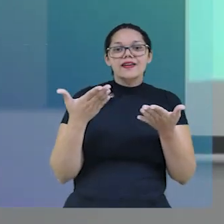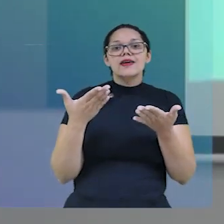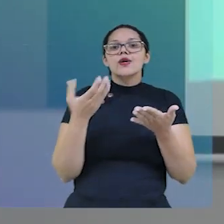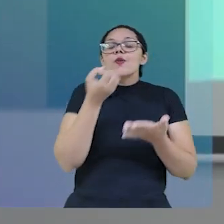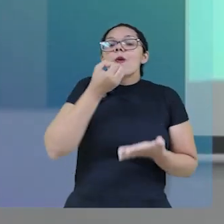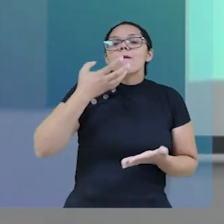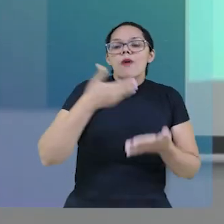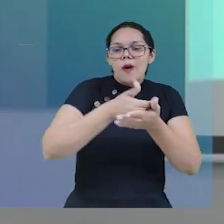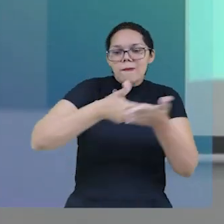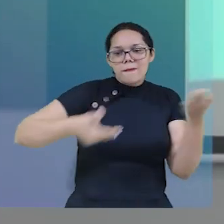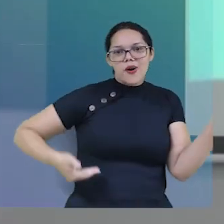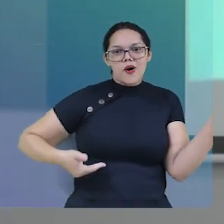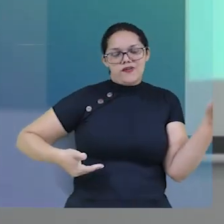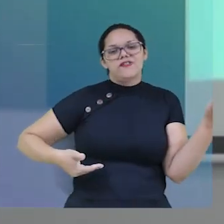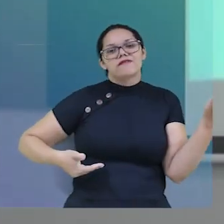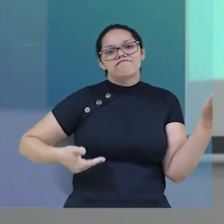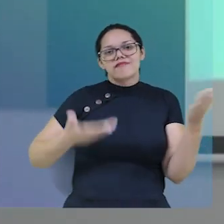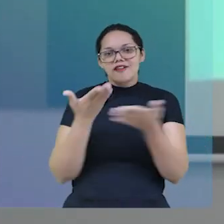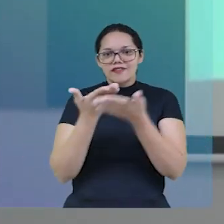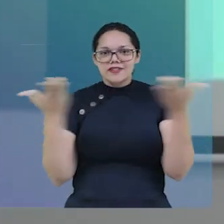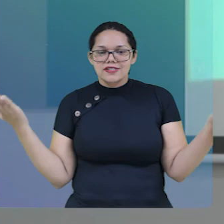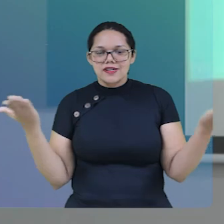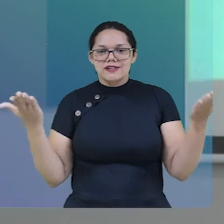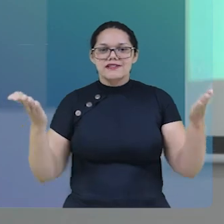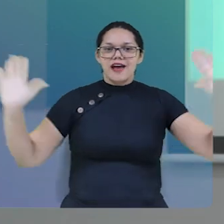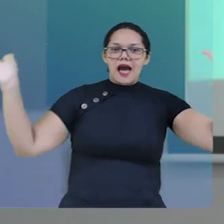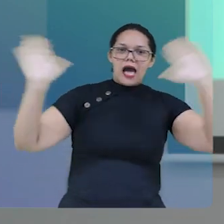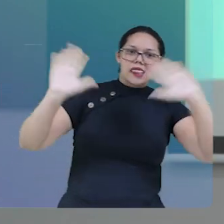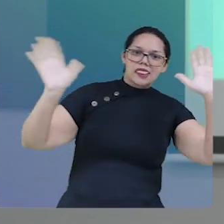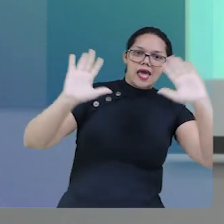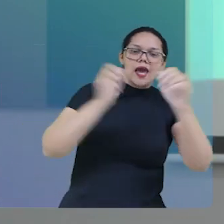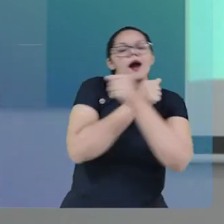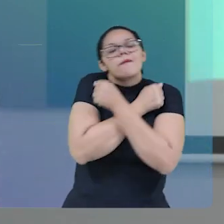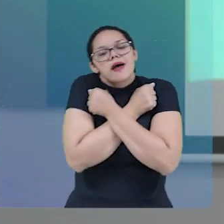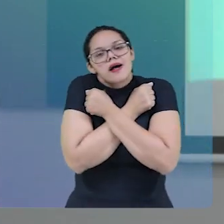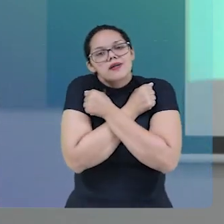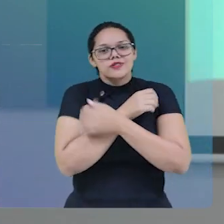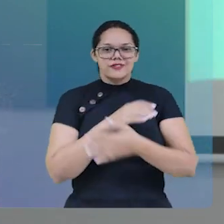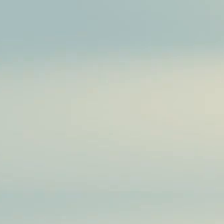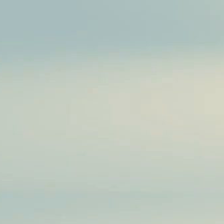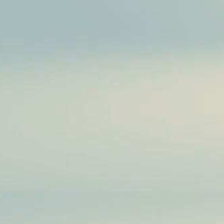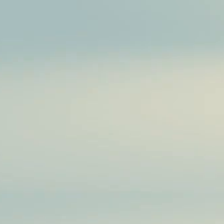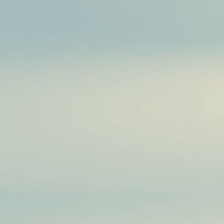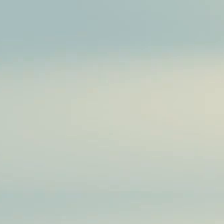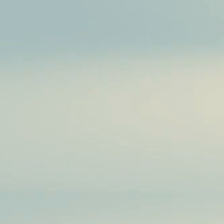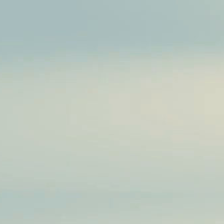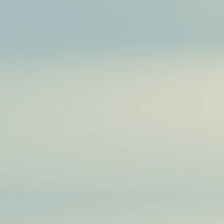excelente prova. Até qualquer dia. Um abraço.